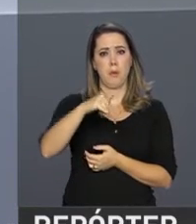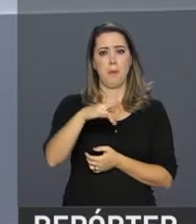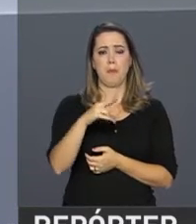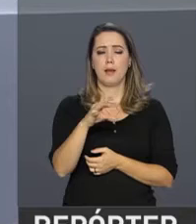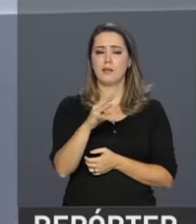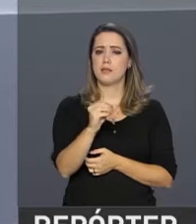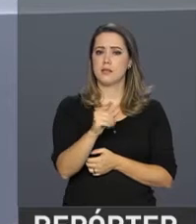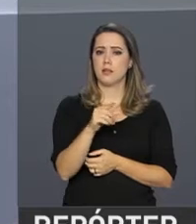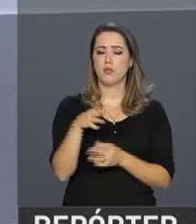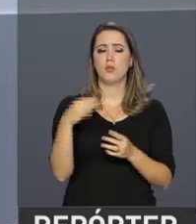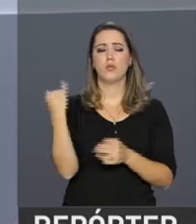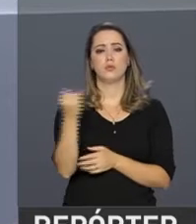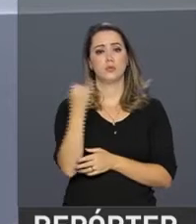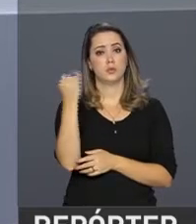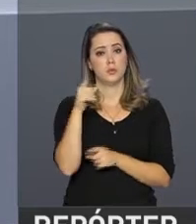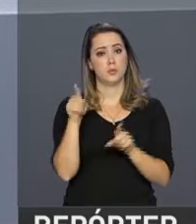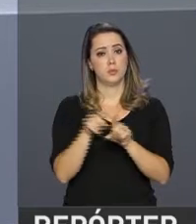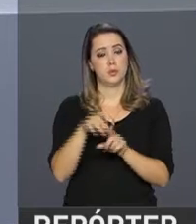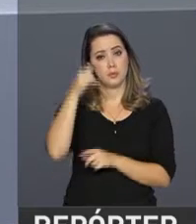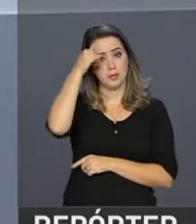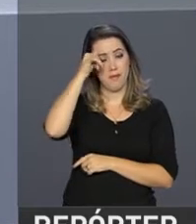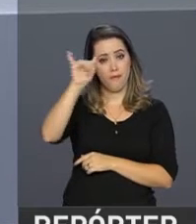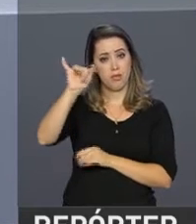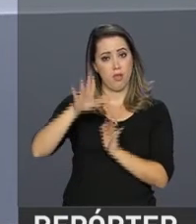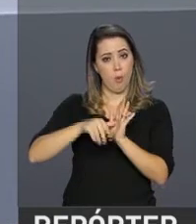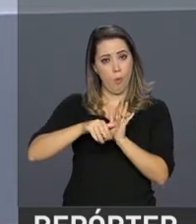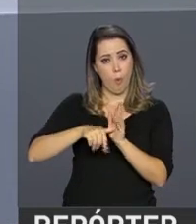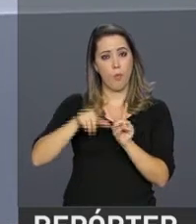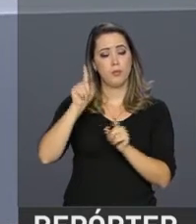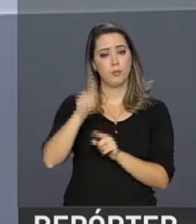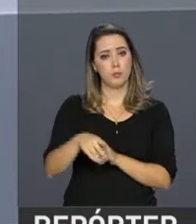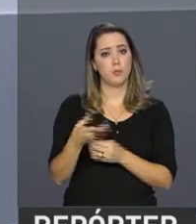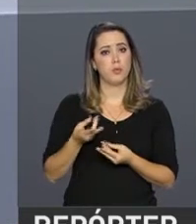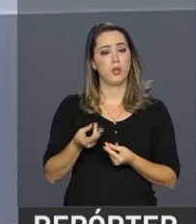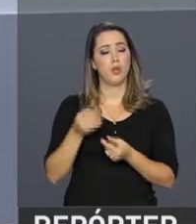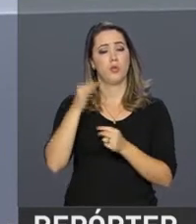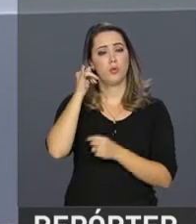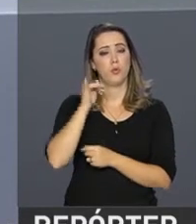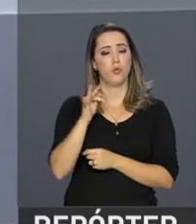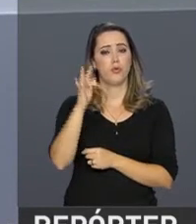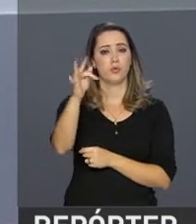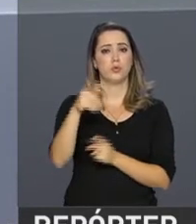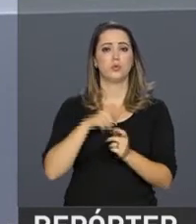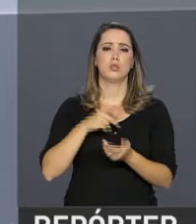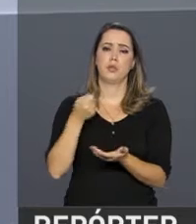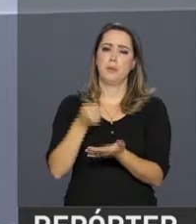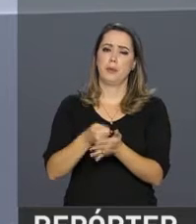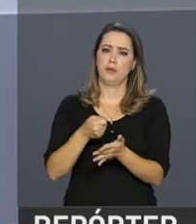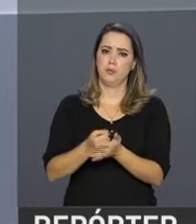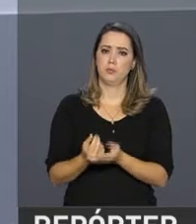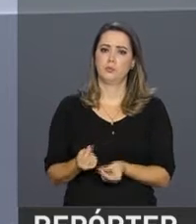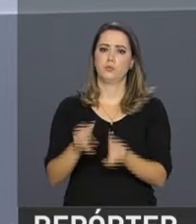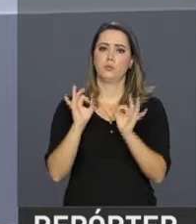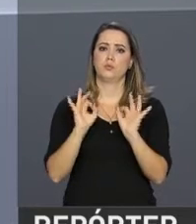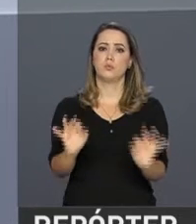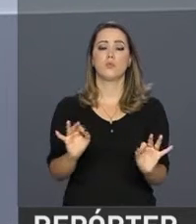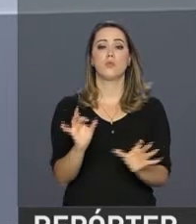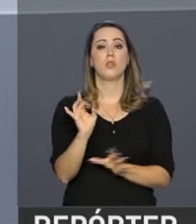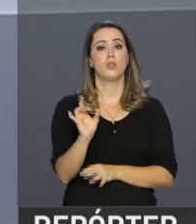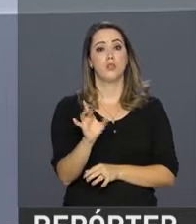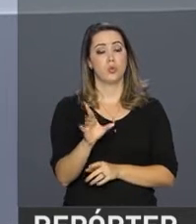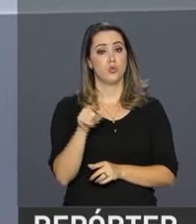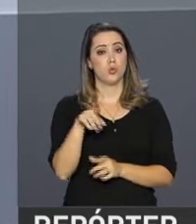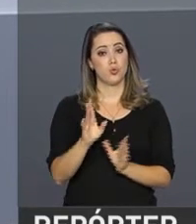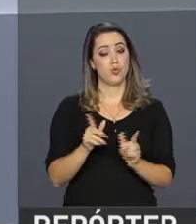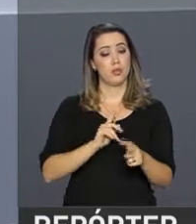Caetano, destacou que investir no combate às fraudes é investir num futuro sustentável para a Previdência. Somente nas